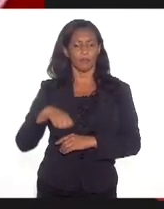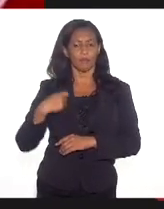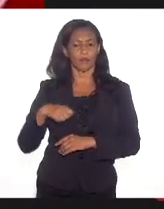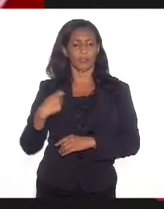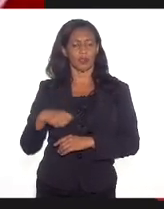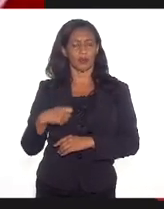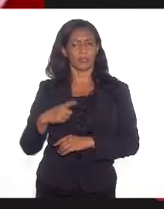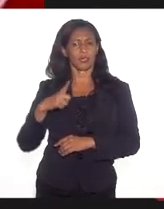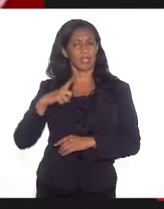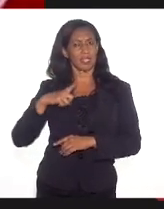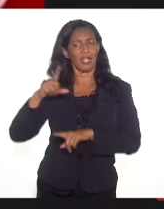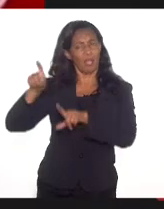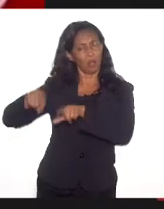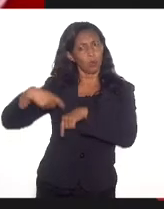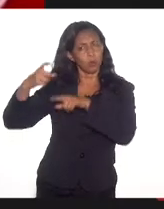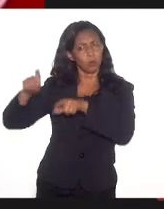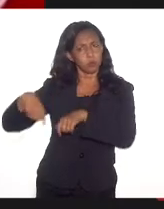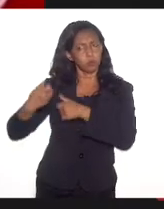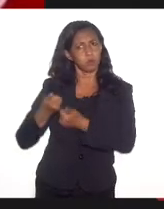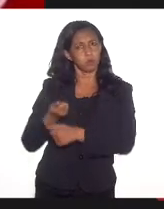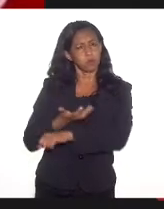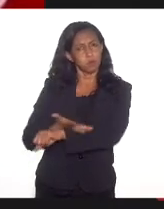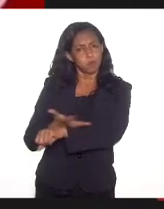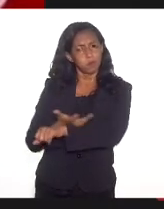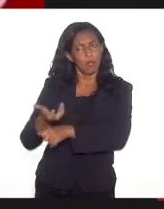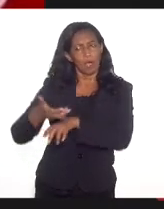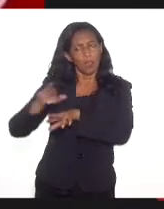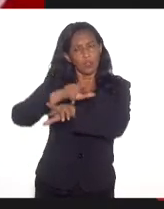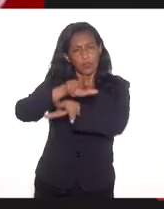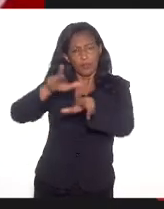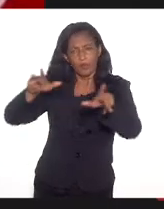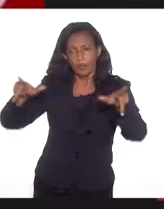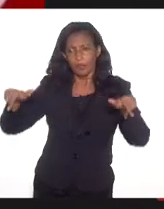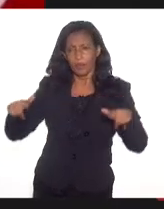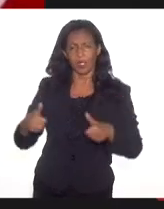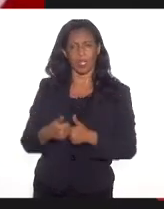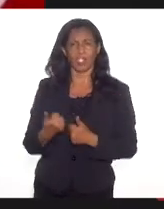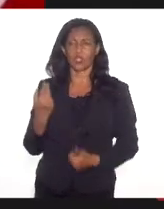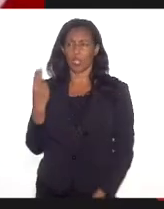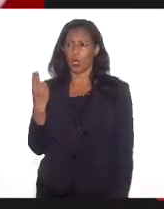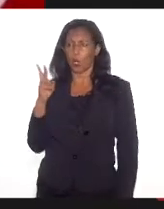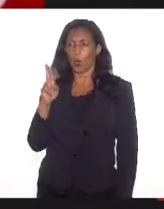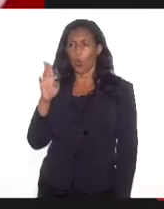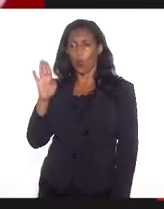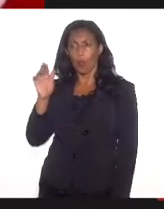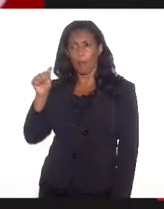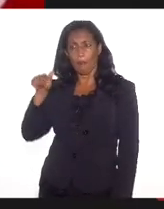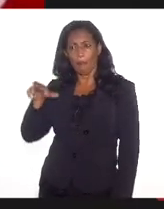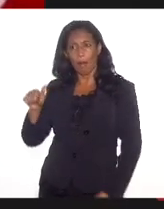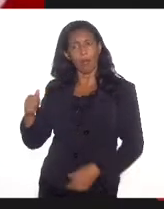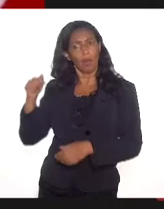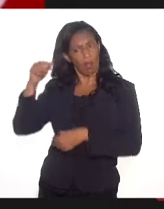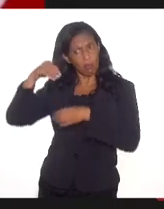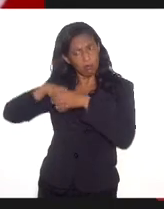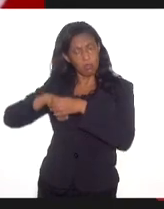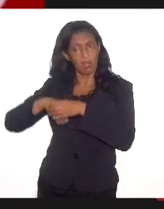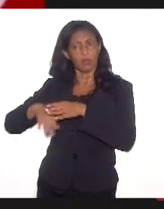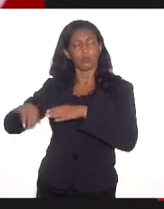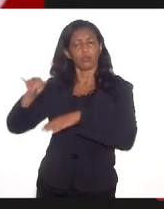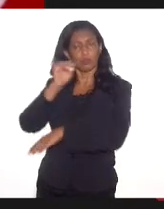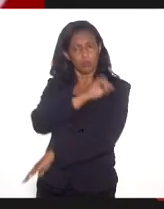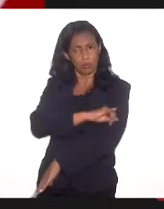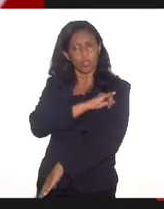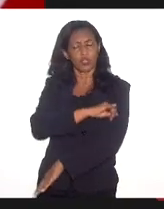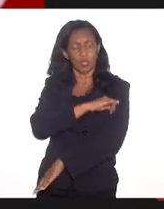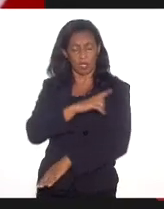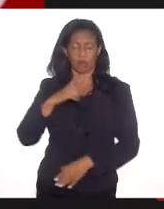existe muita agricultura agricultura de diferentes formas agricultura urbana aqui na própria cidade do Rio de Janeiro né se produz muita